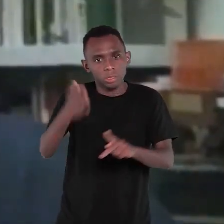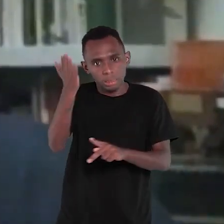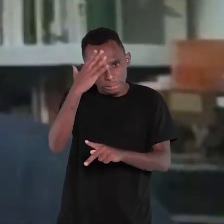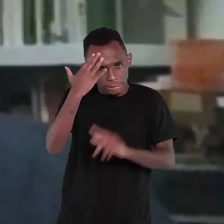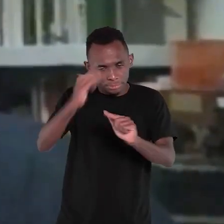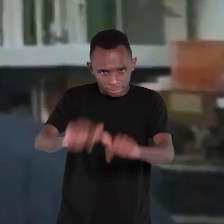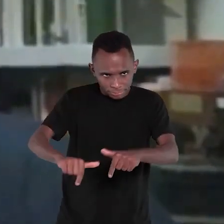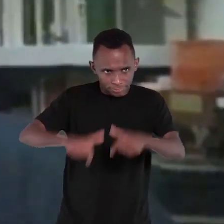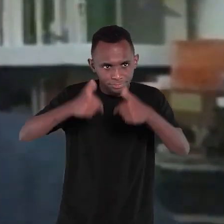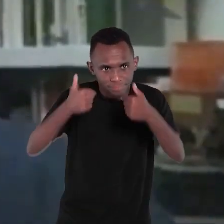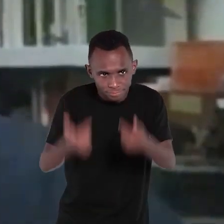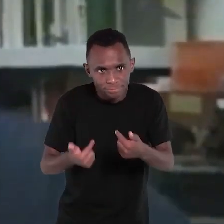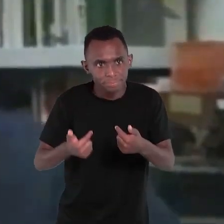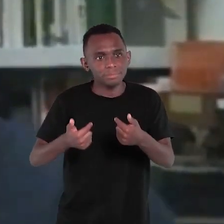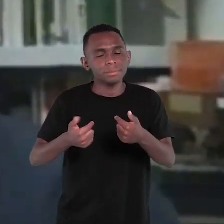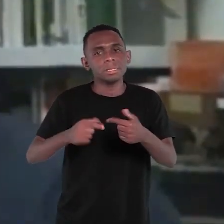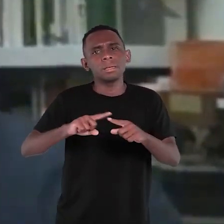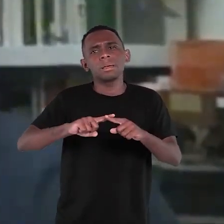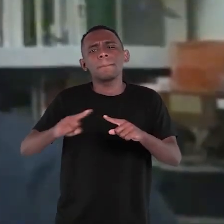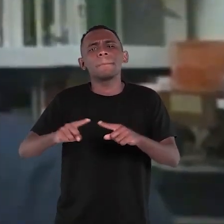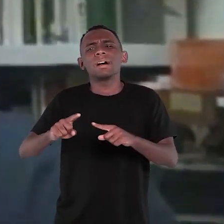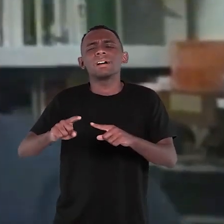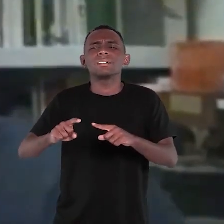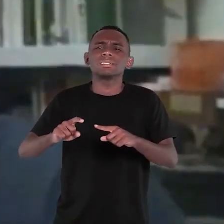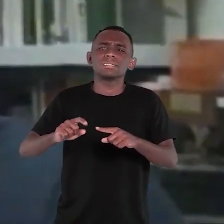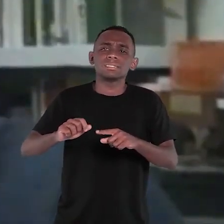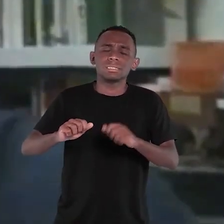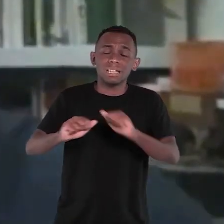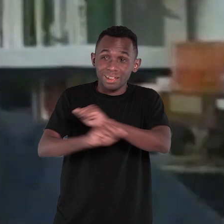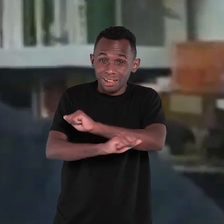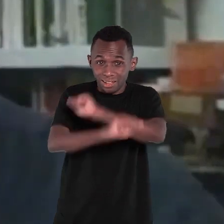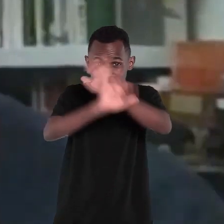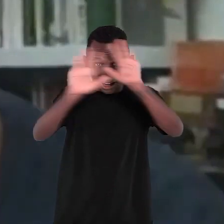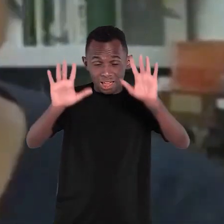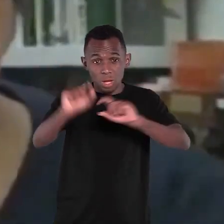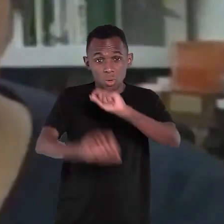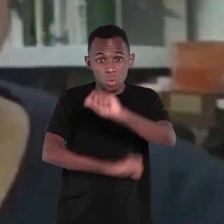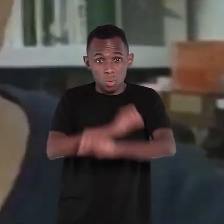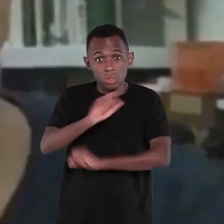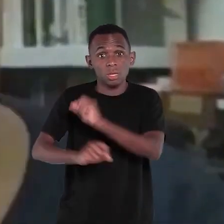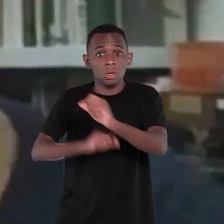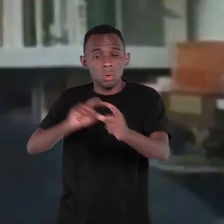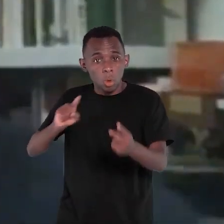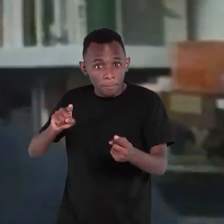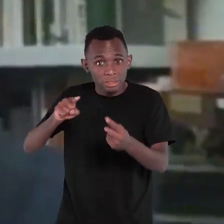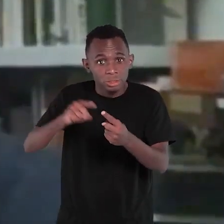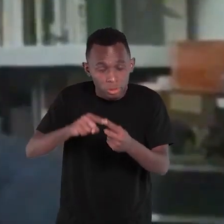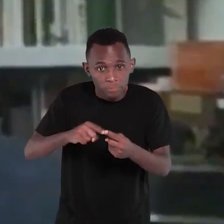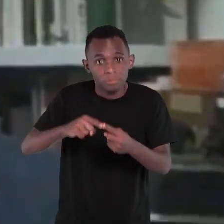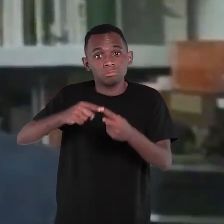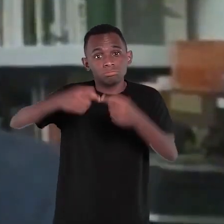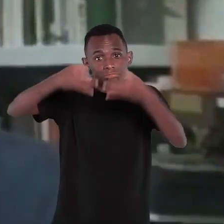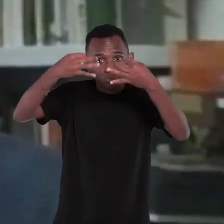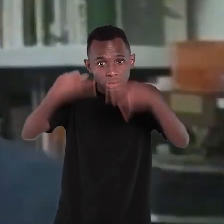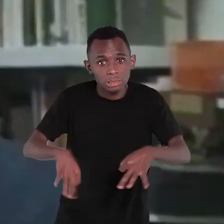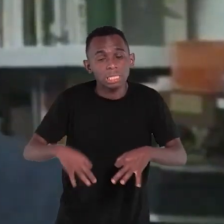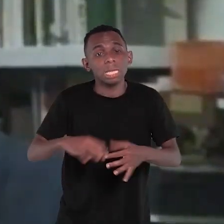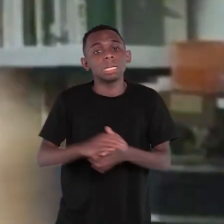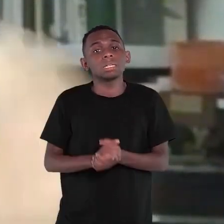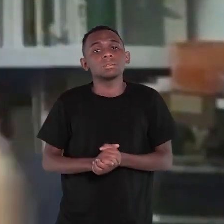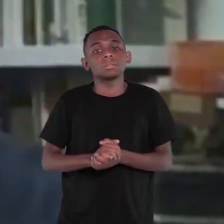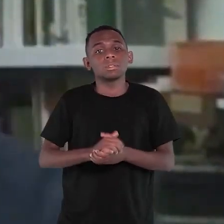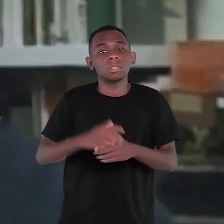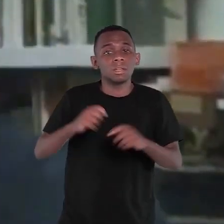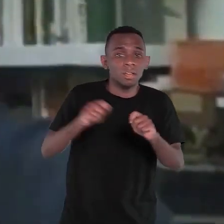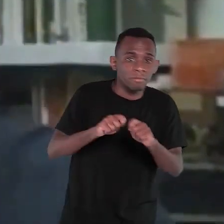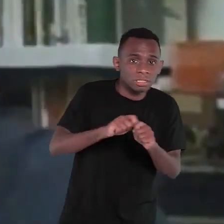fazer, né? Mas é muito claro que o que define realmente se